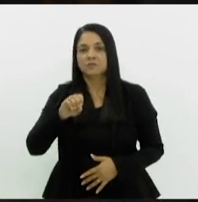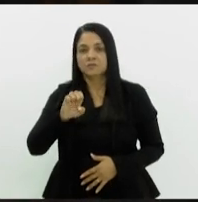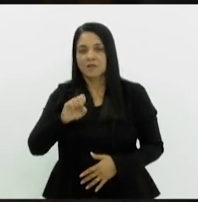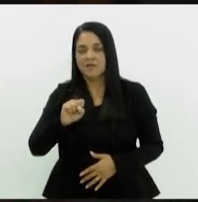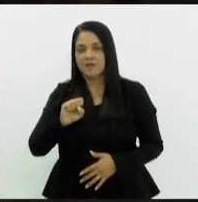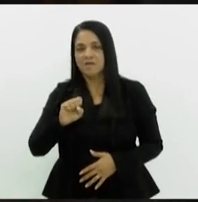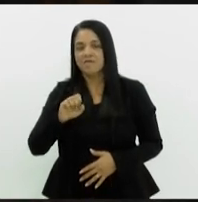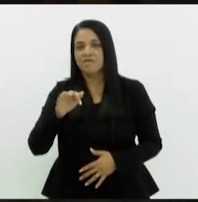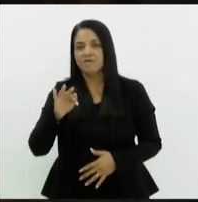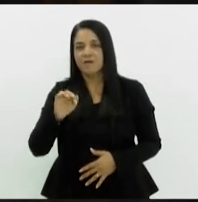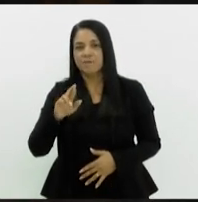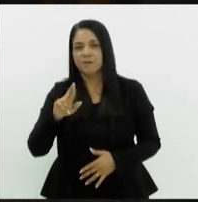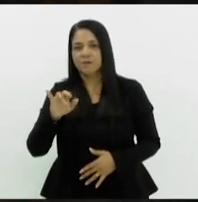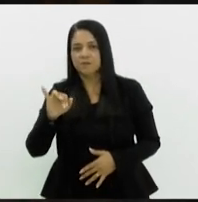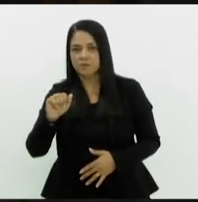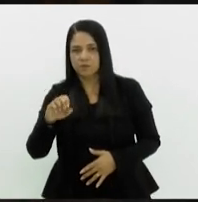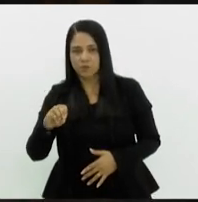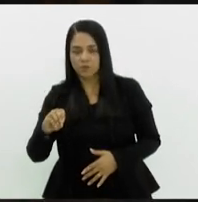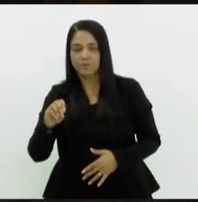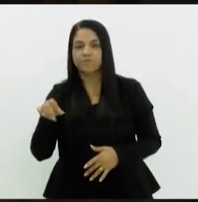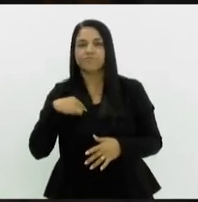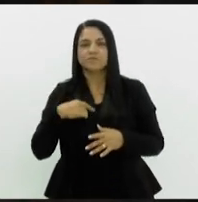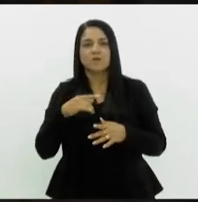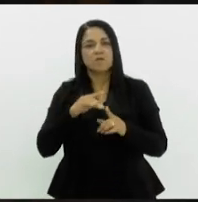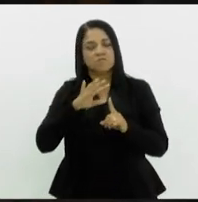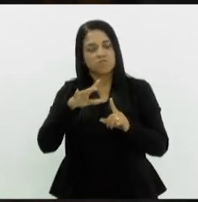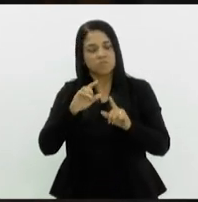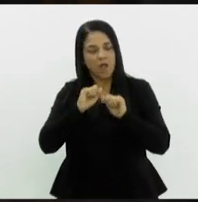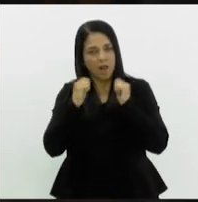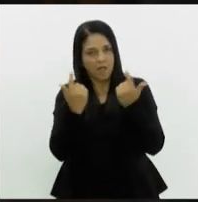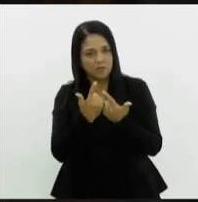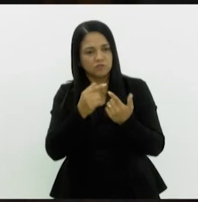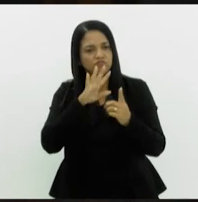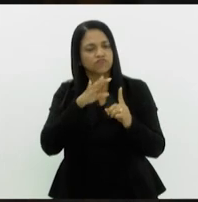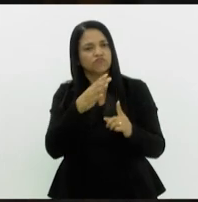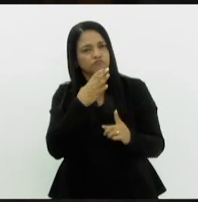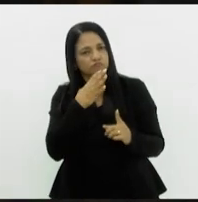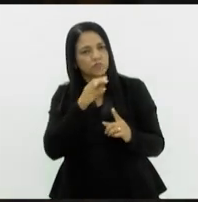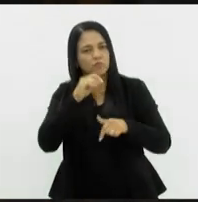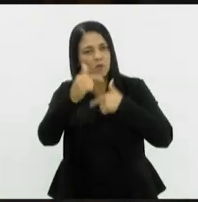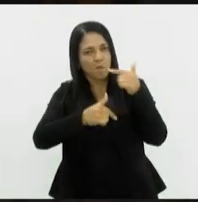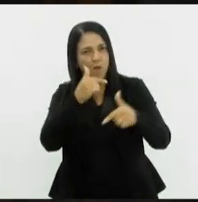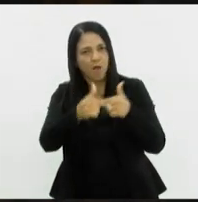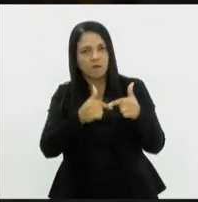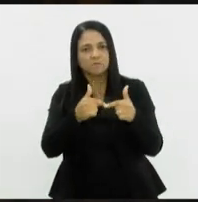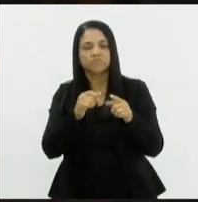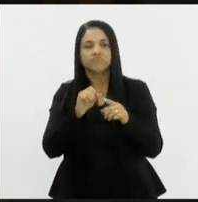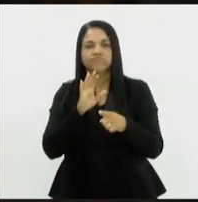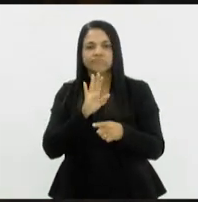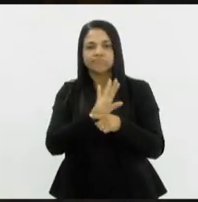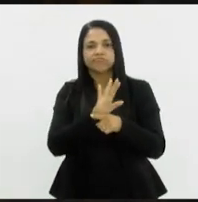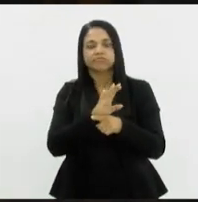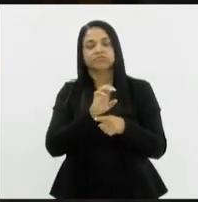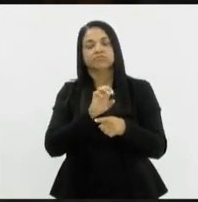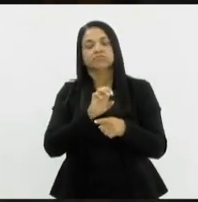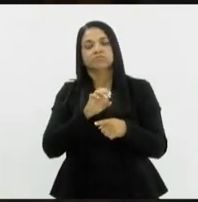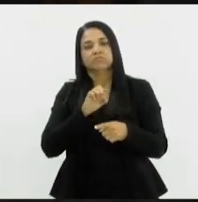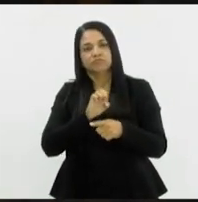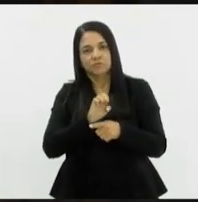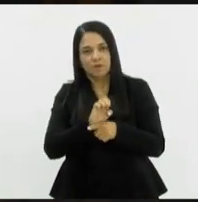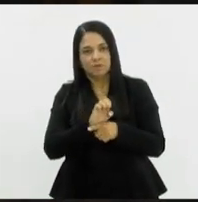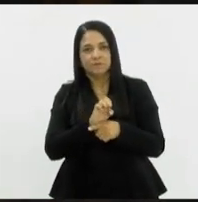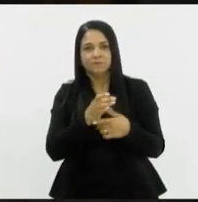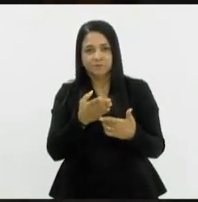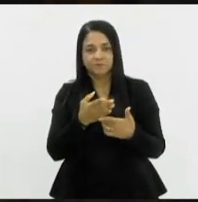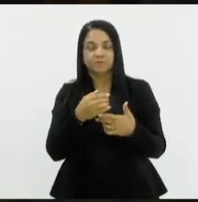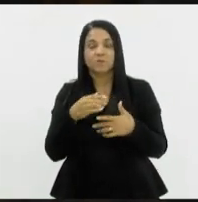Um reconhecimento do Parlamento Fluminense ao trabalho desenvolvido em prol do Estado. E hoje a gente é